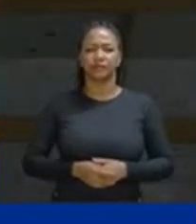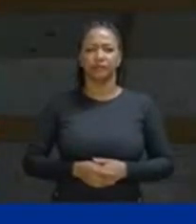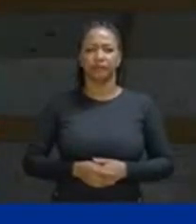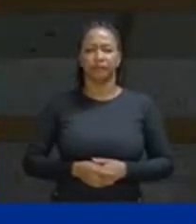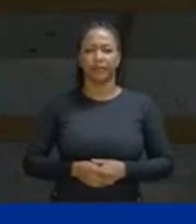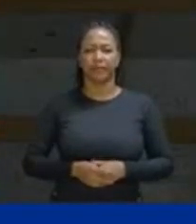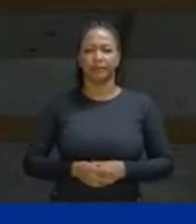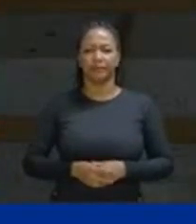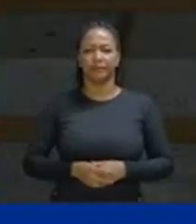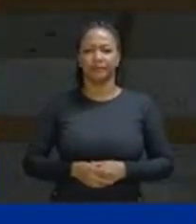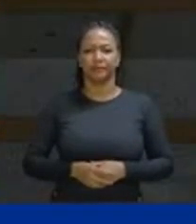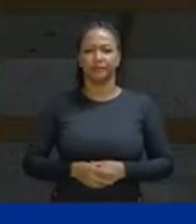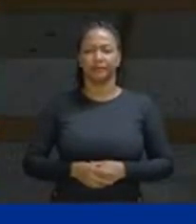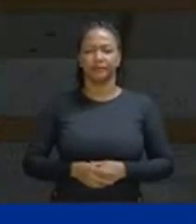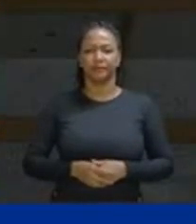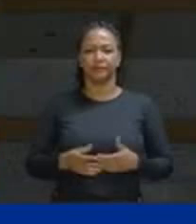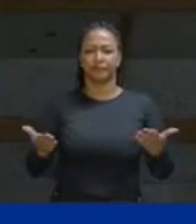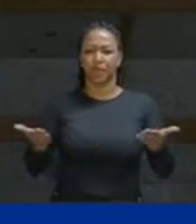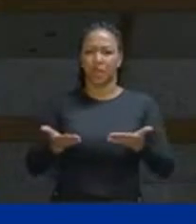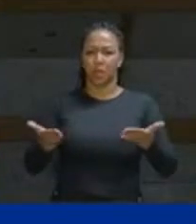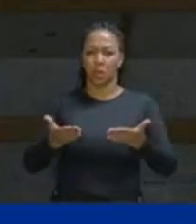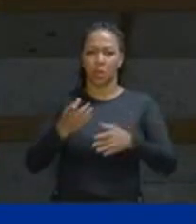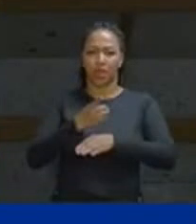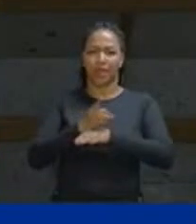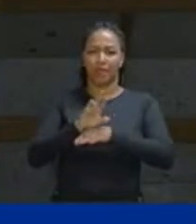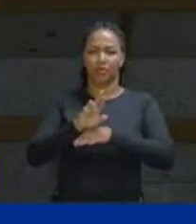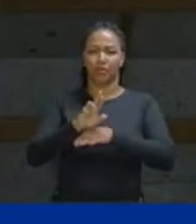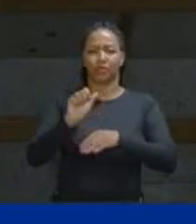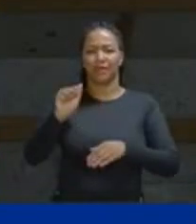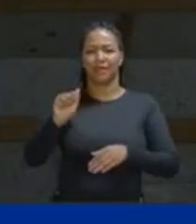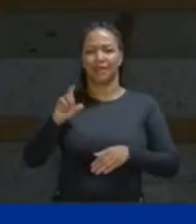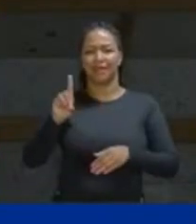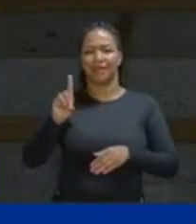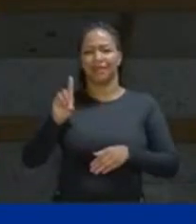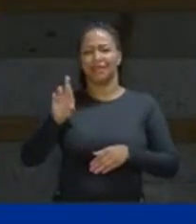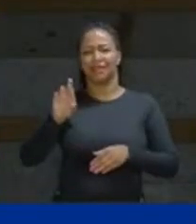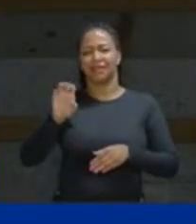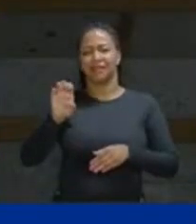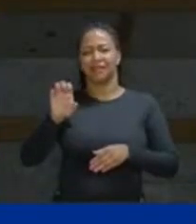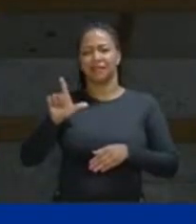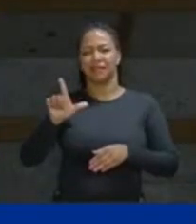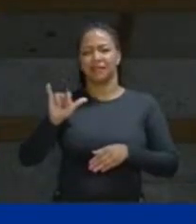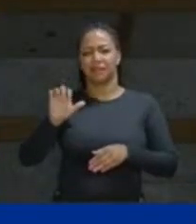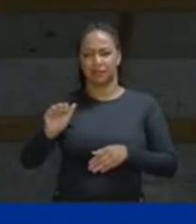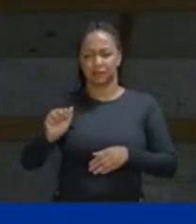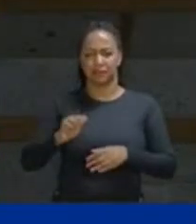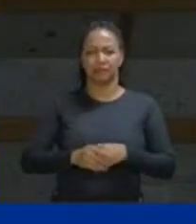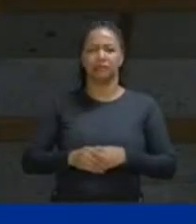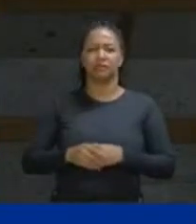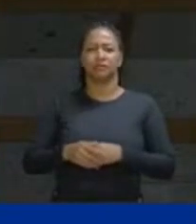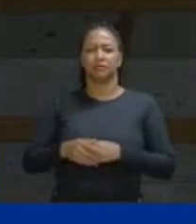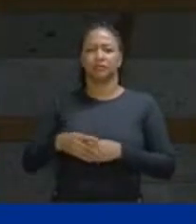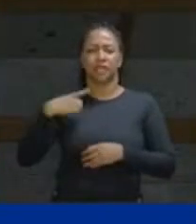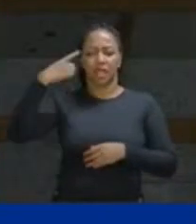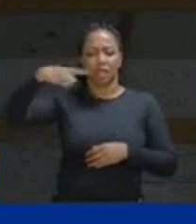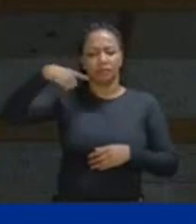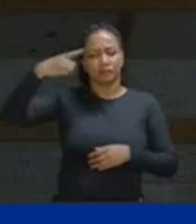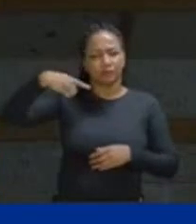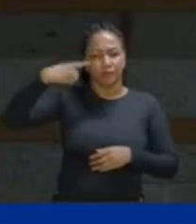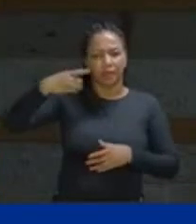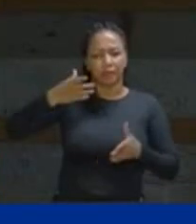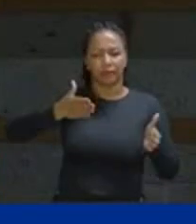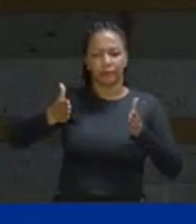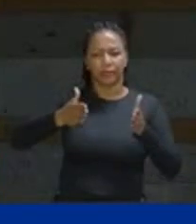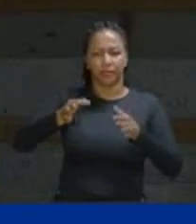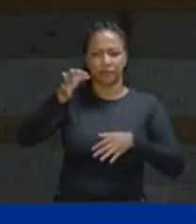Foco na paz central da mesa. Com a palavra, a doutora Adriele, para a sustentação oral no tempo regulamentar.